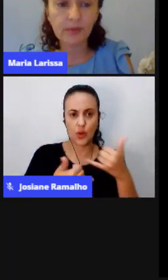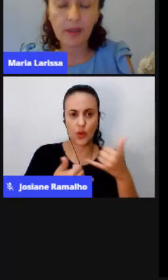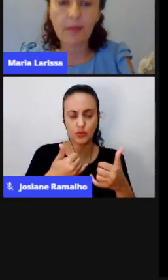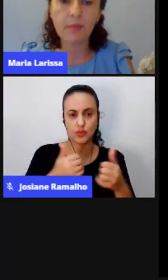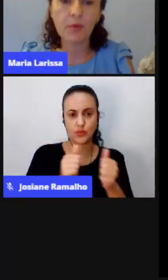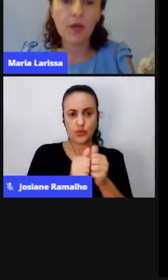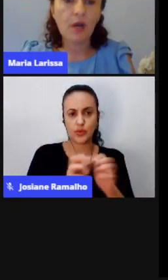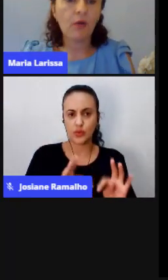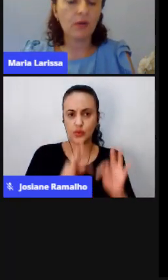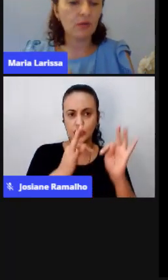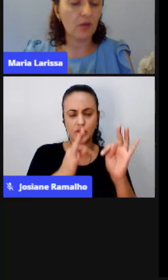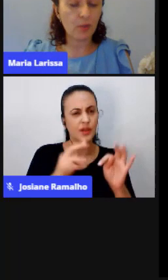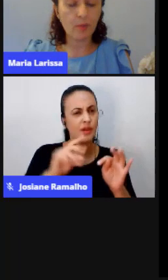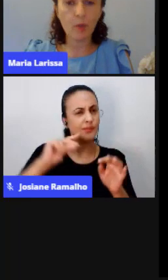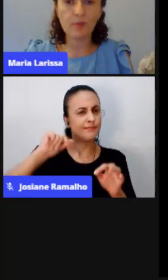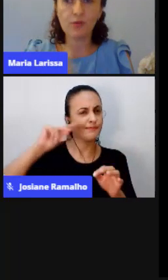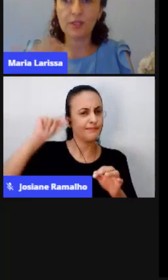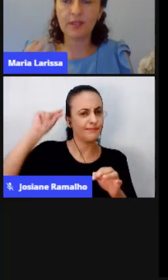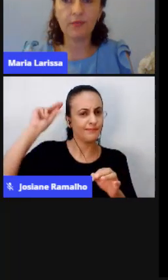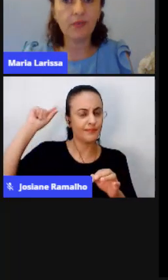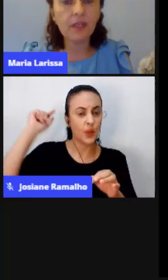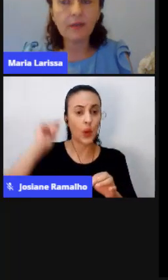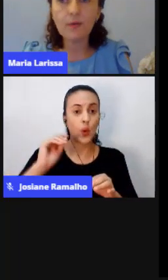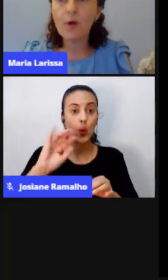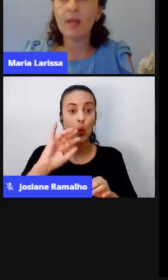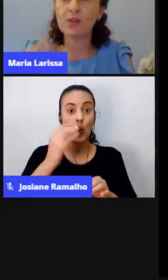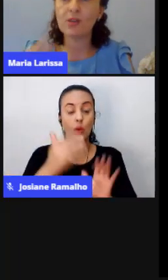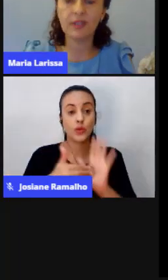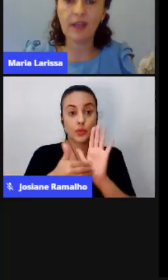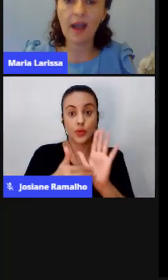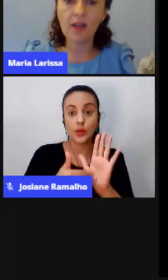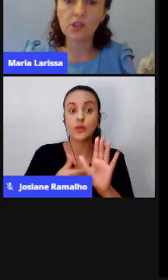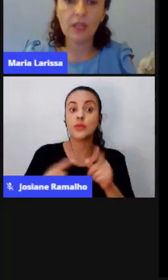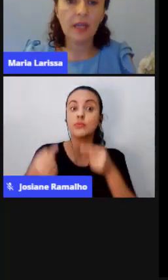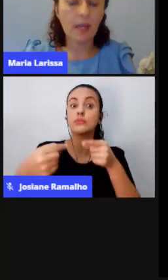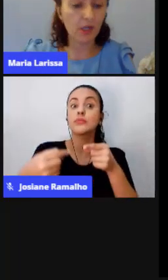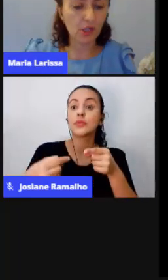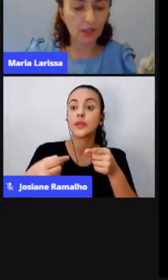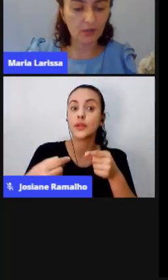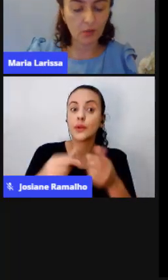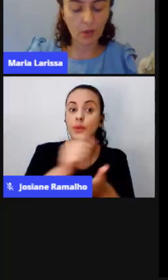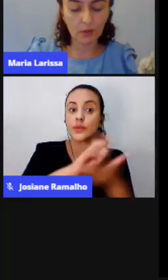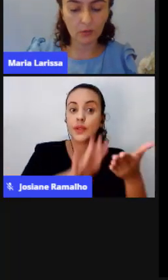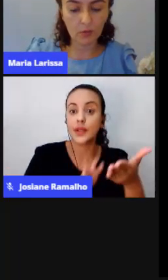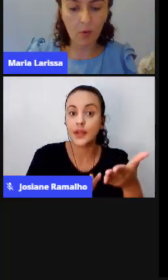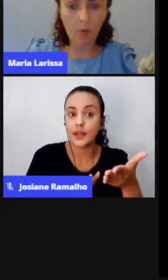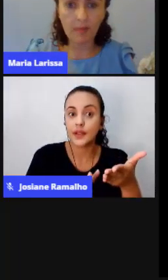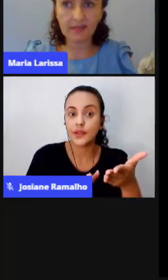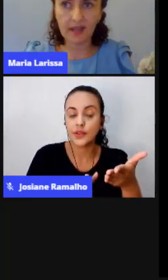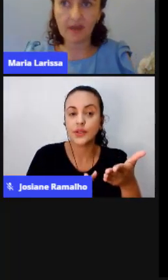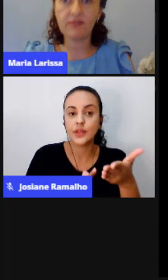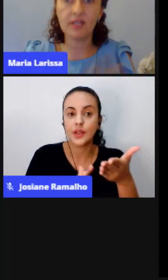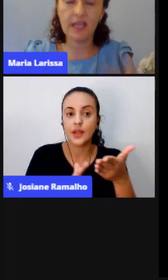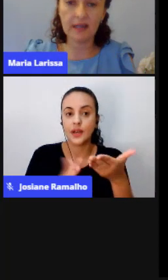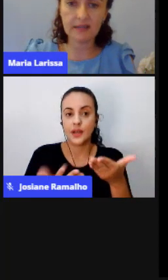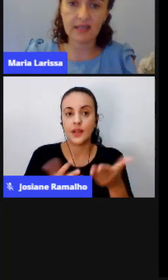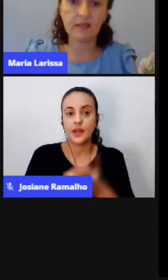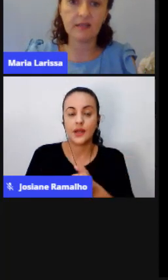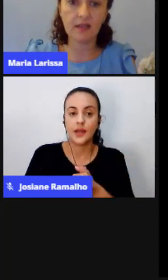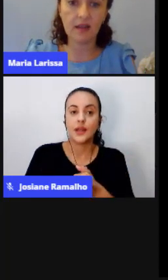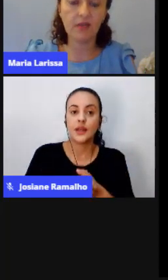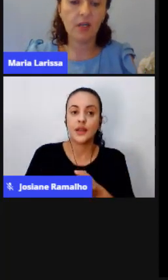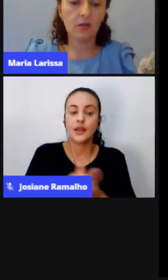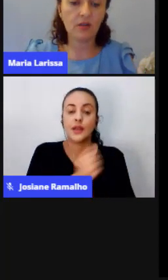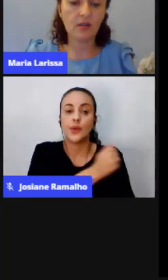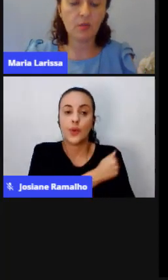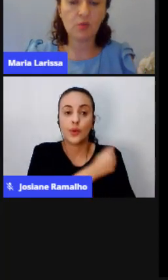aulas há muito tempo. Quando nós propomos um desafio, uma atividade, e a partir do aluno completar, realizar